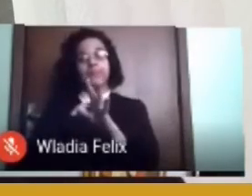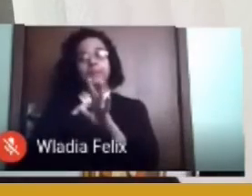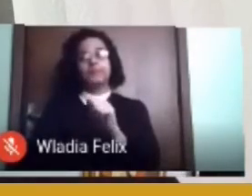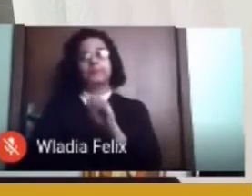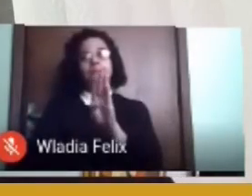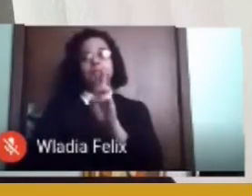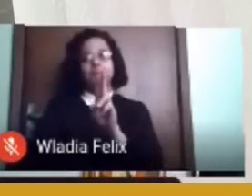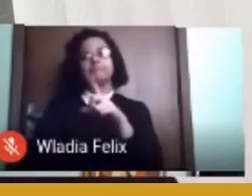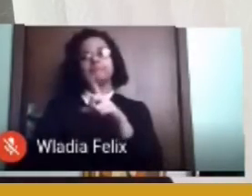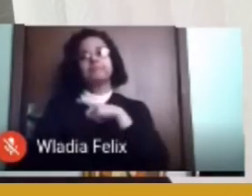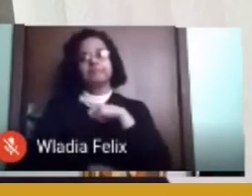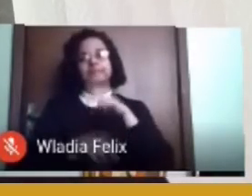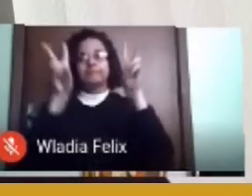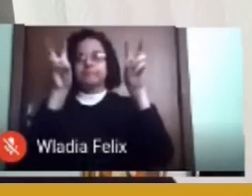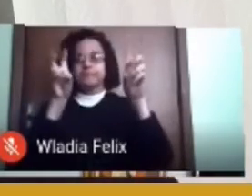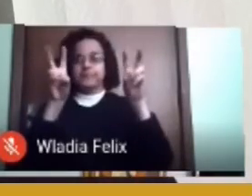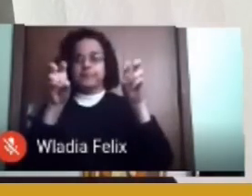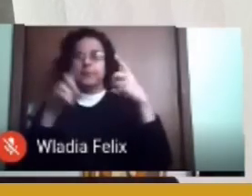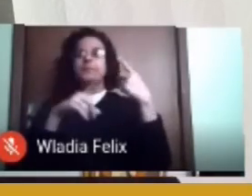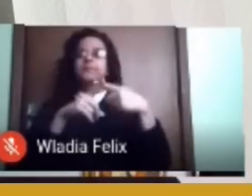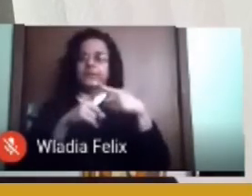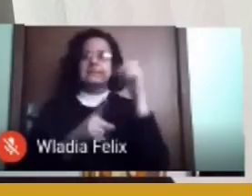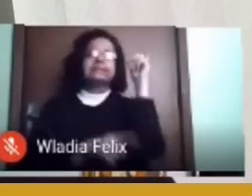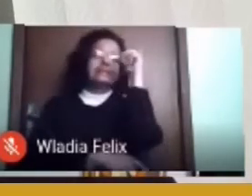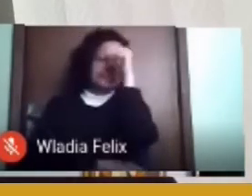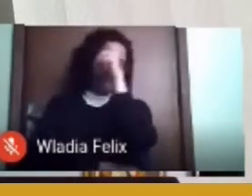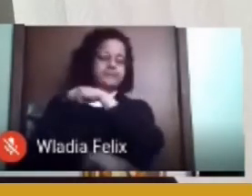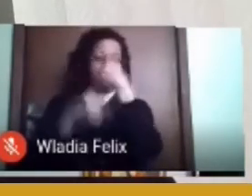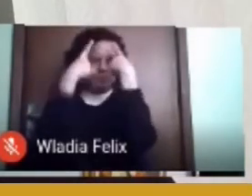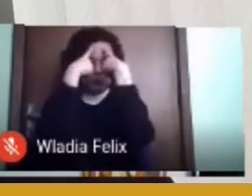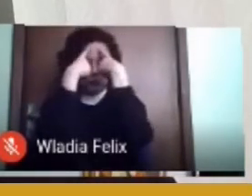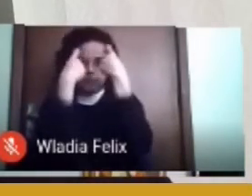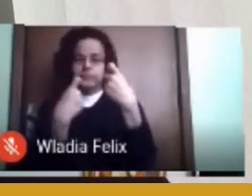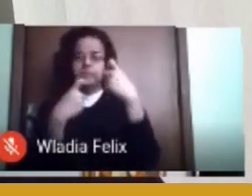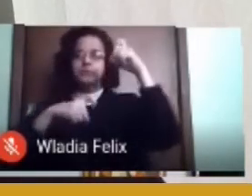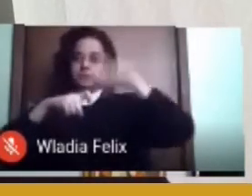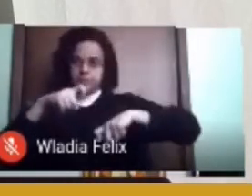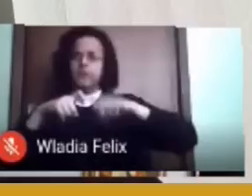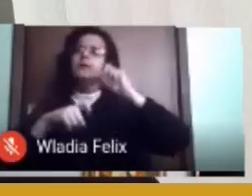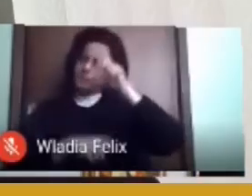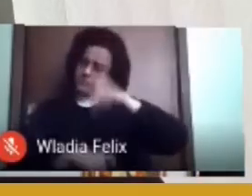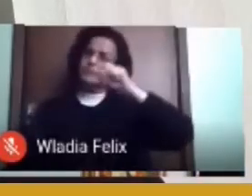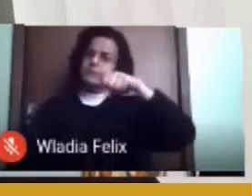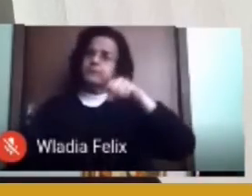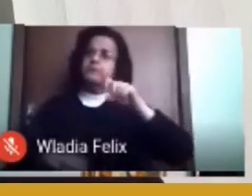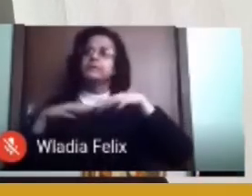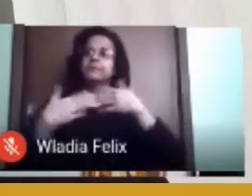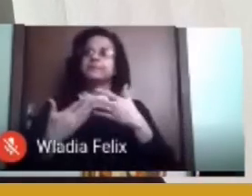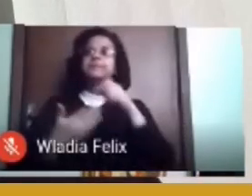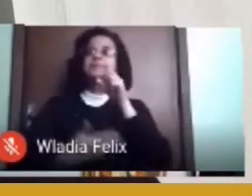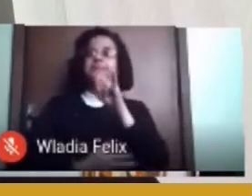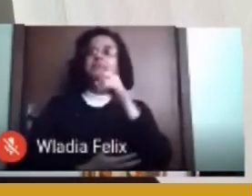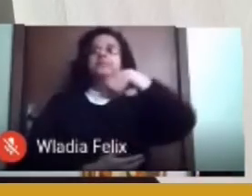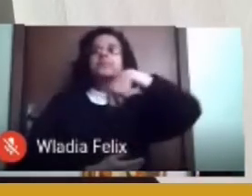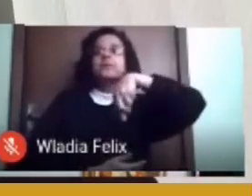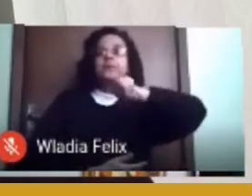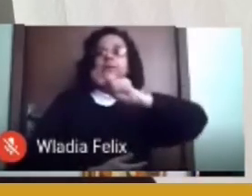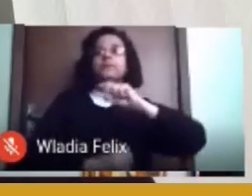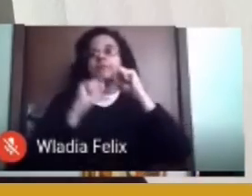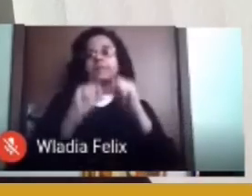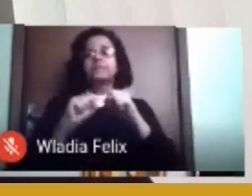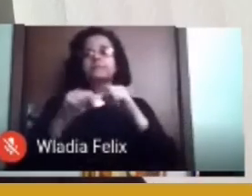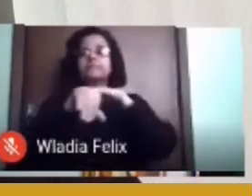sim, não é fácil, porém, se nós pudermos dialogar muito mais sobre o assunto, entender como se